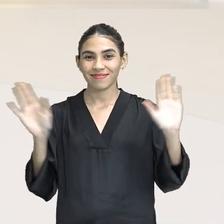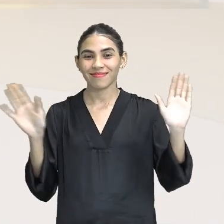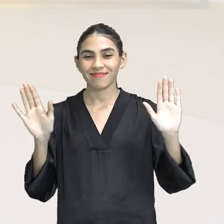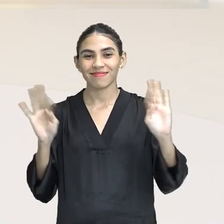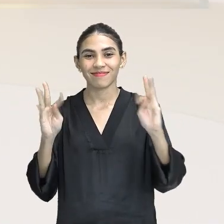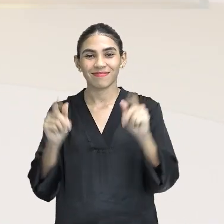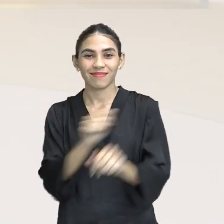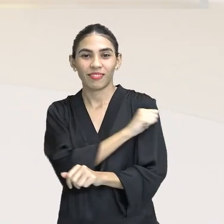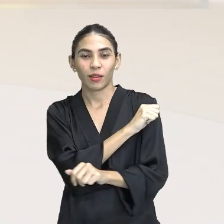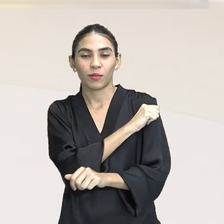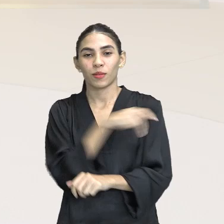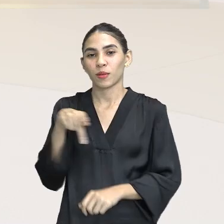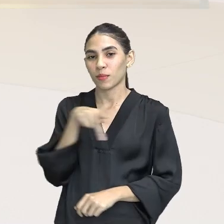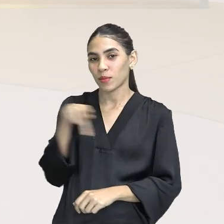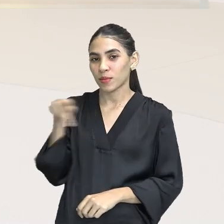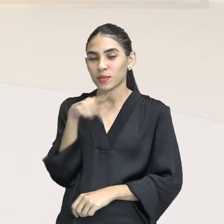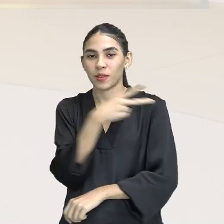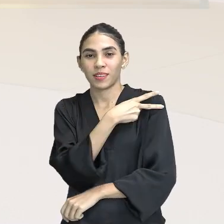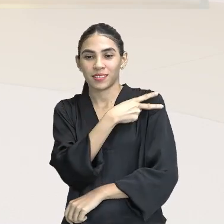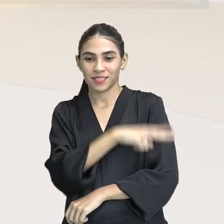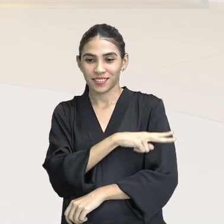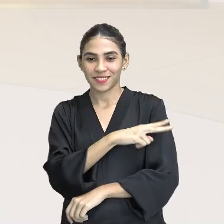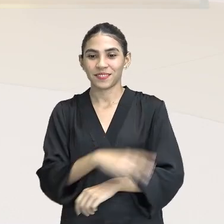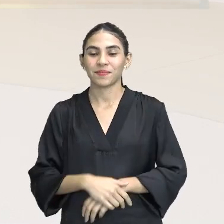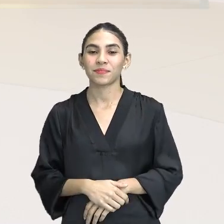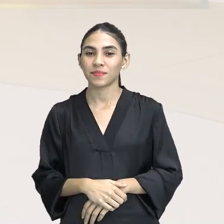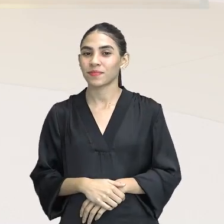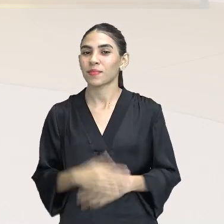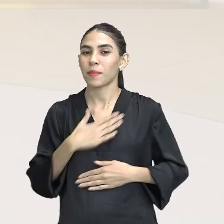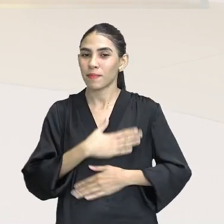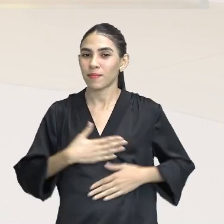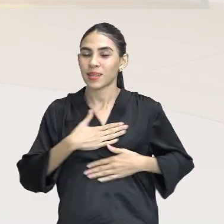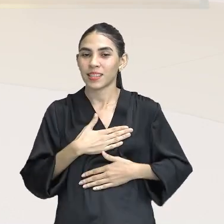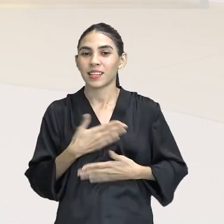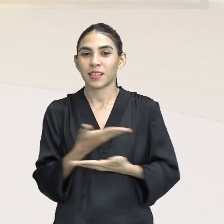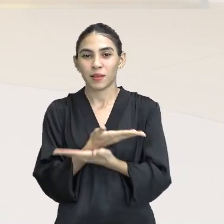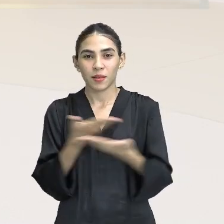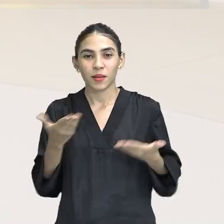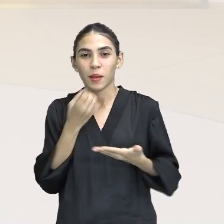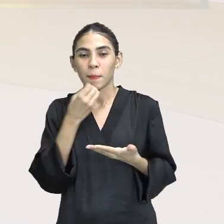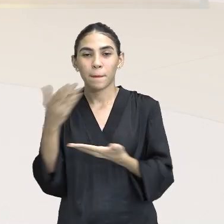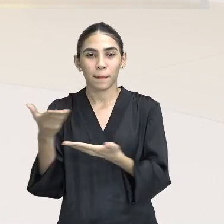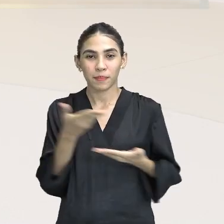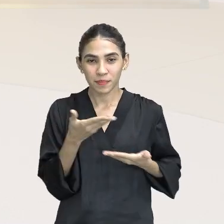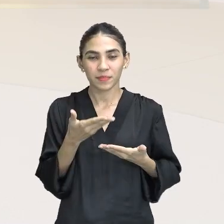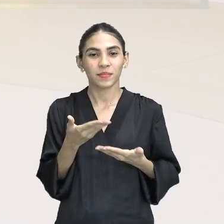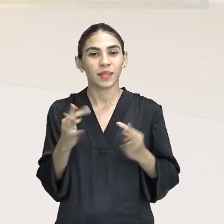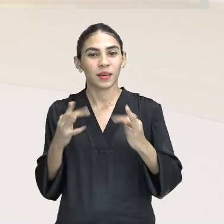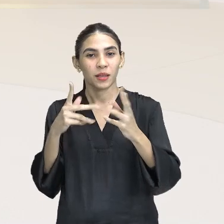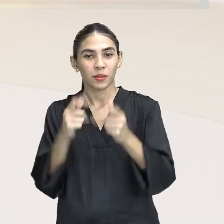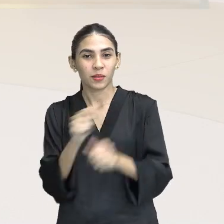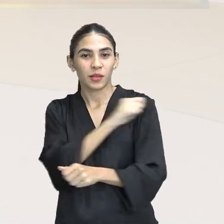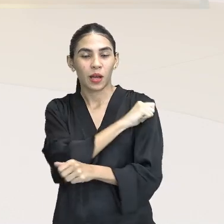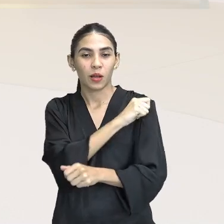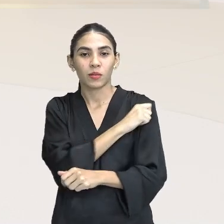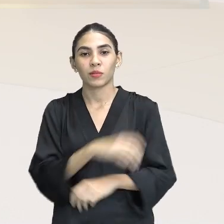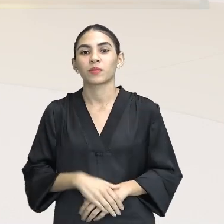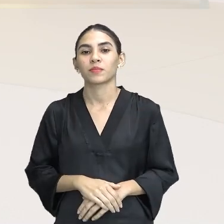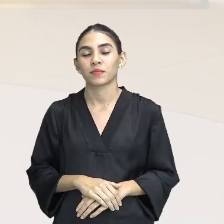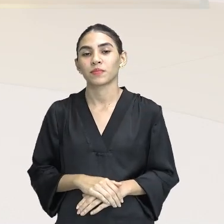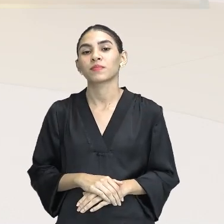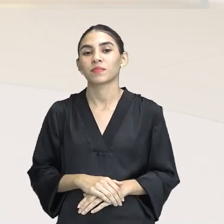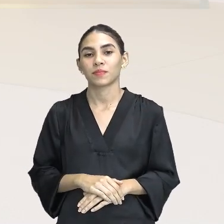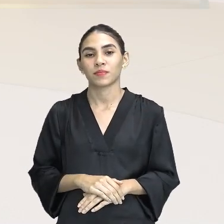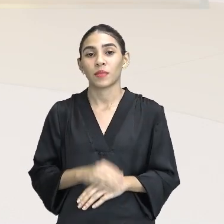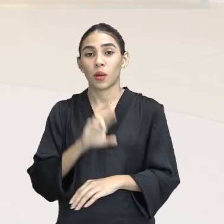Todos os estudantes, professores da segunda série, é com muito prazer que eu dou boas-vindas a todos vocês à nossa unidade curricular